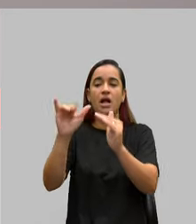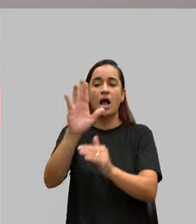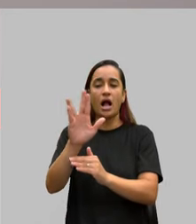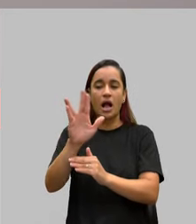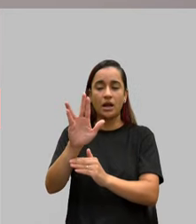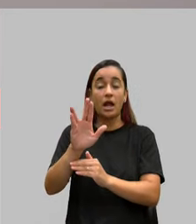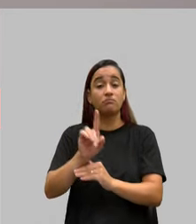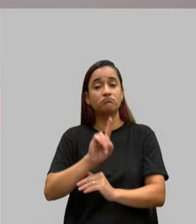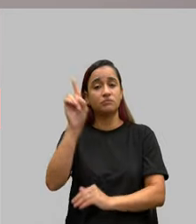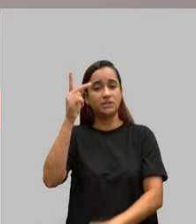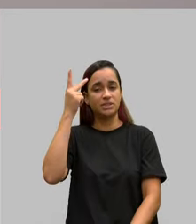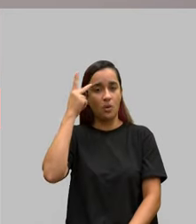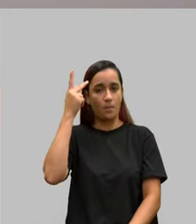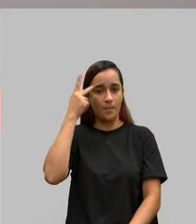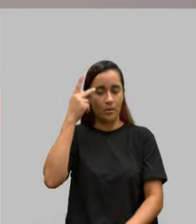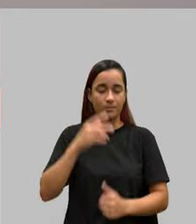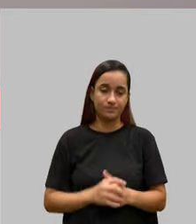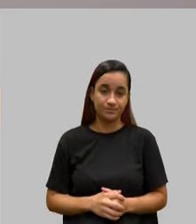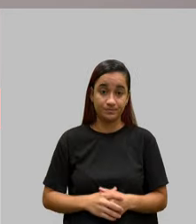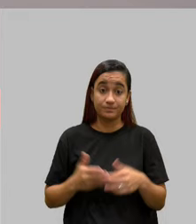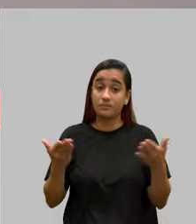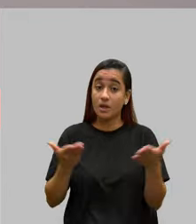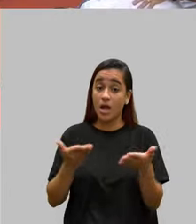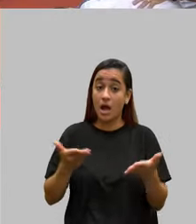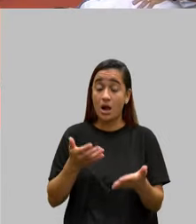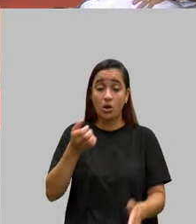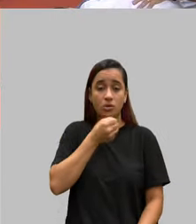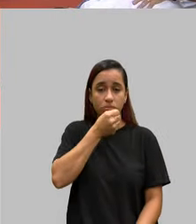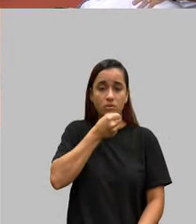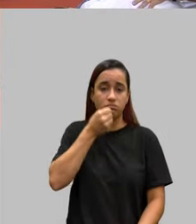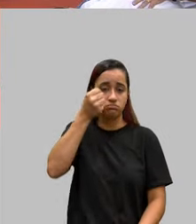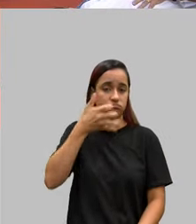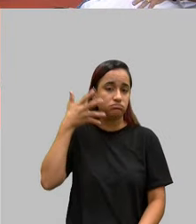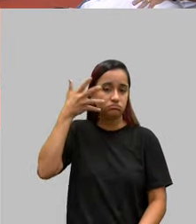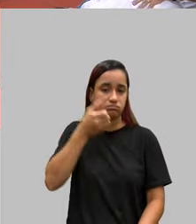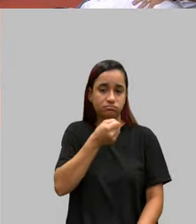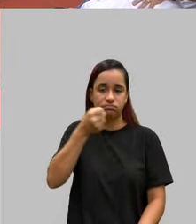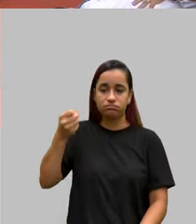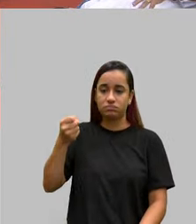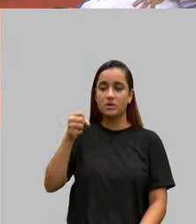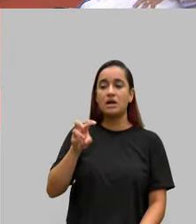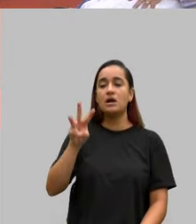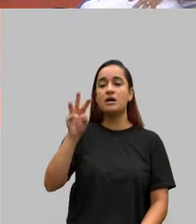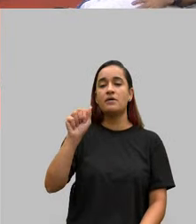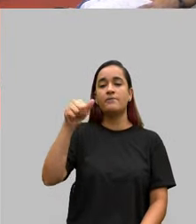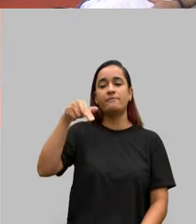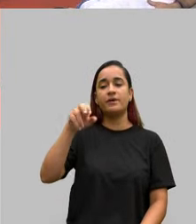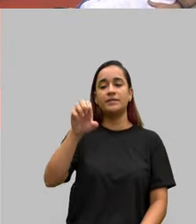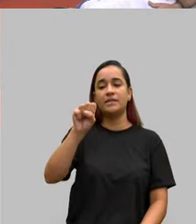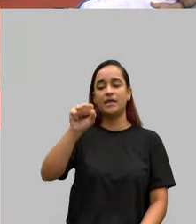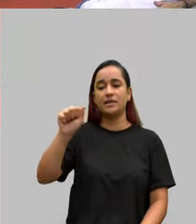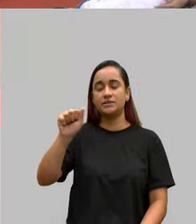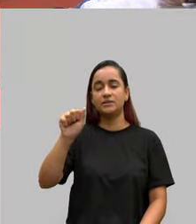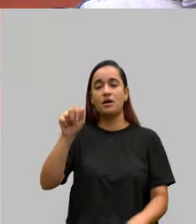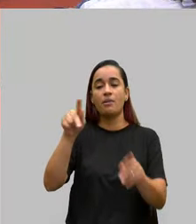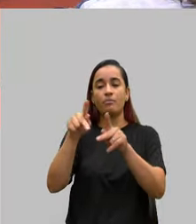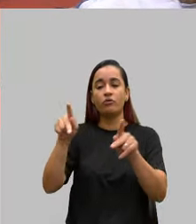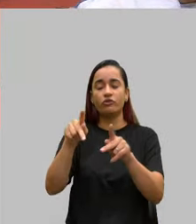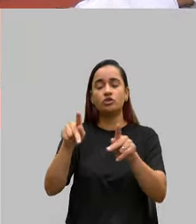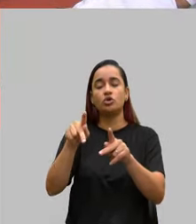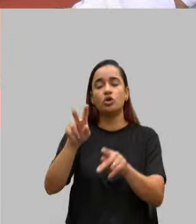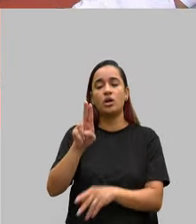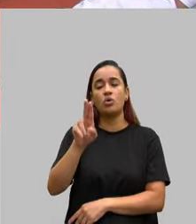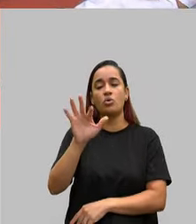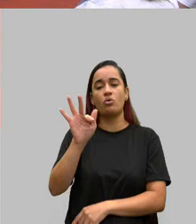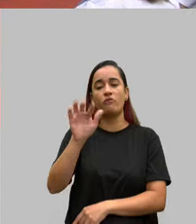Paulo e ouviremos agora Vanessa Stein professora associada do na UFLA gostaria Bom dia